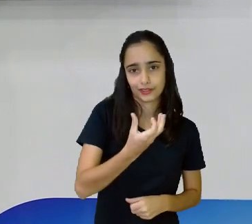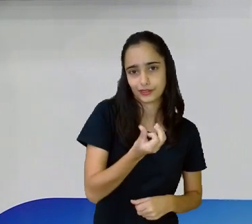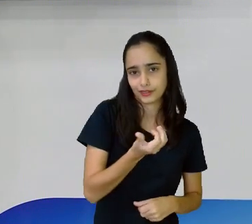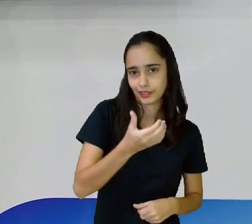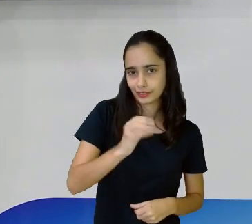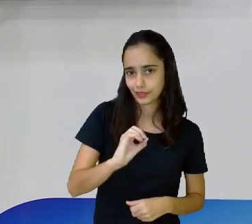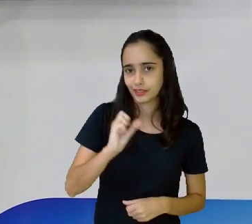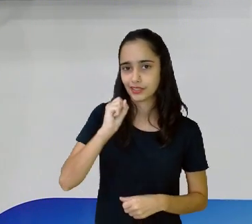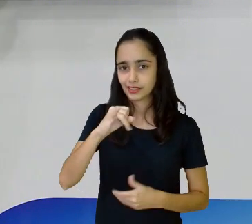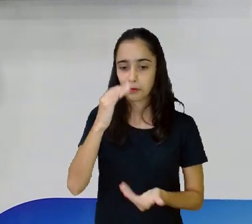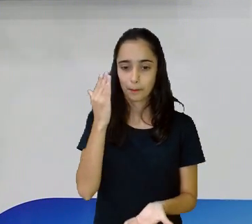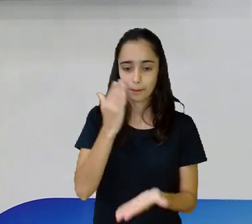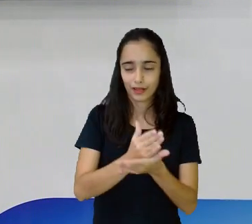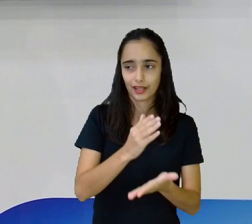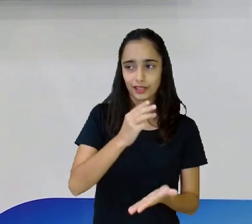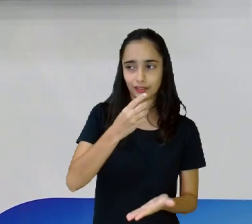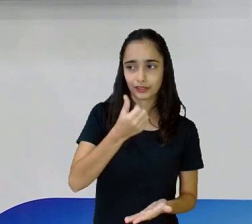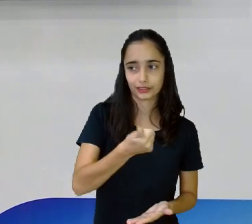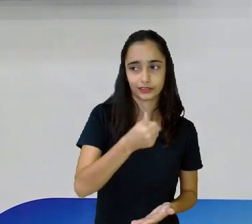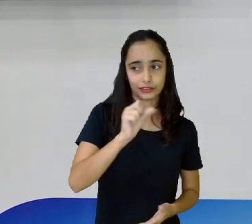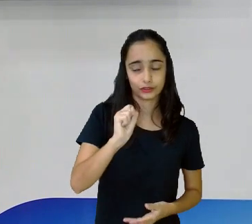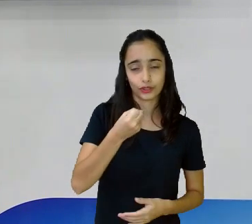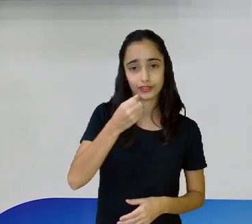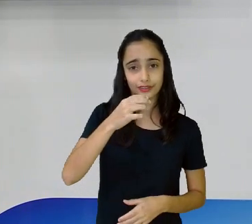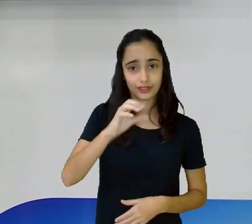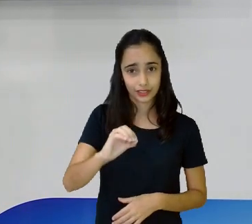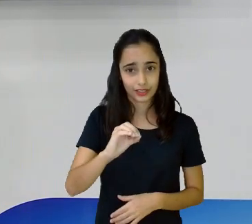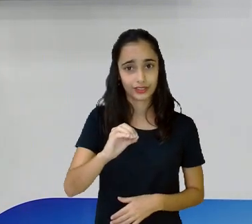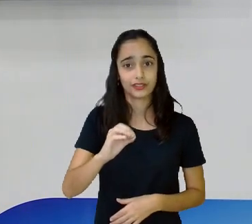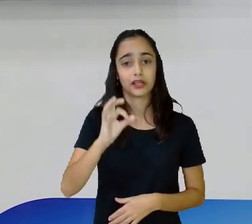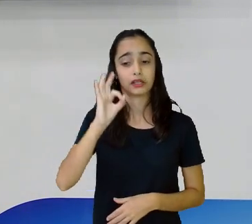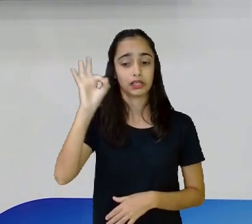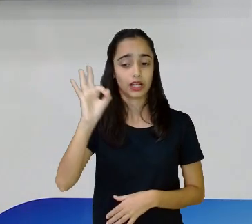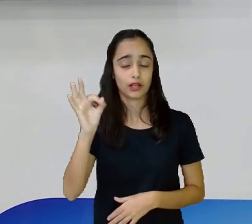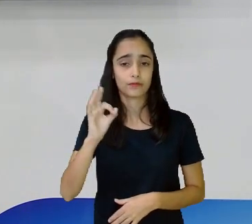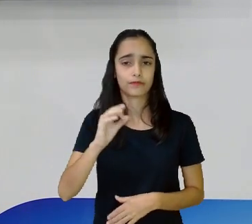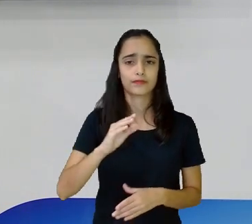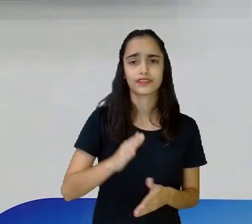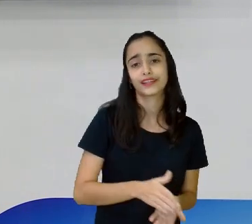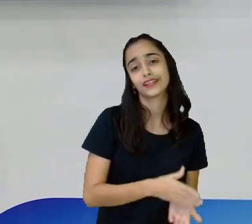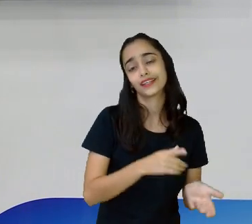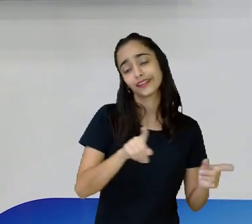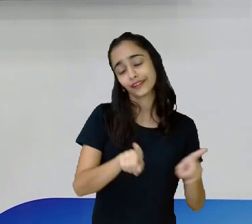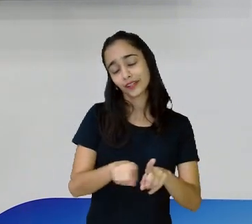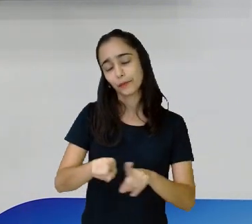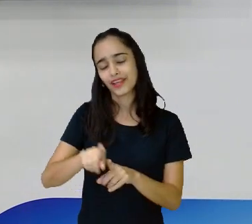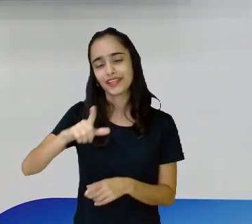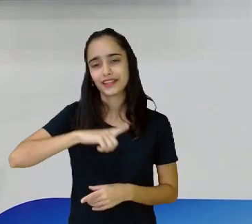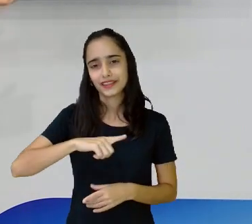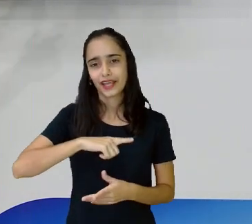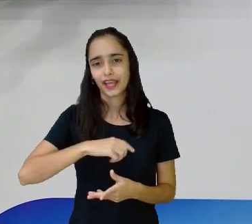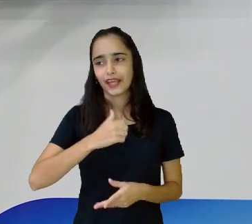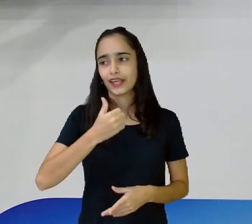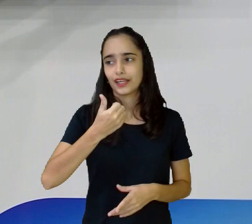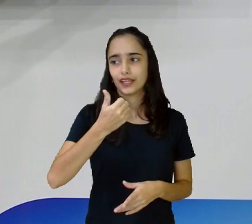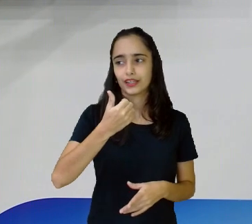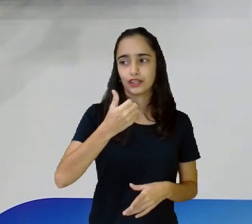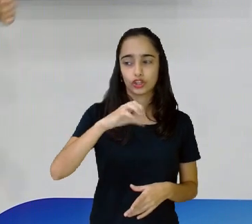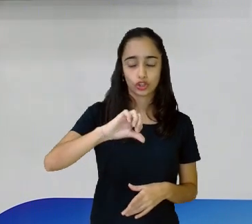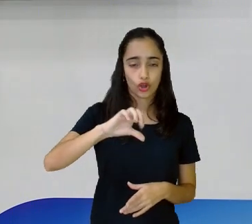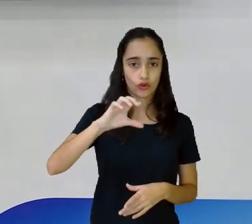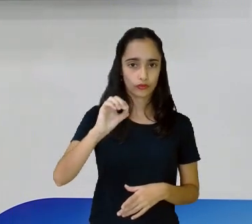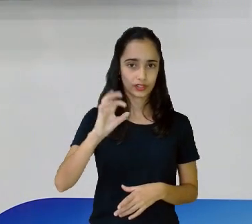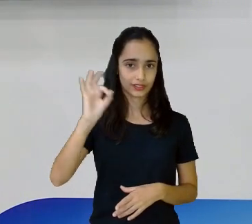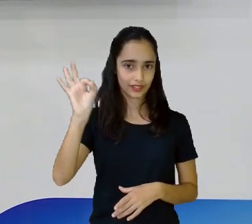180 graus, e os 90, que é 1/4 dessa volta, tá? Que é igual a